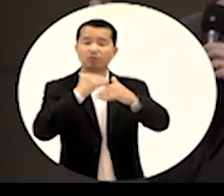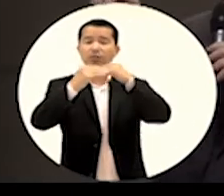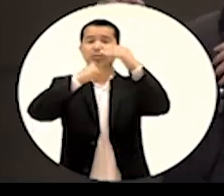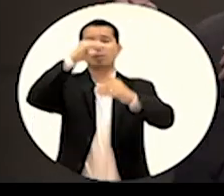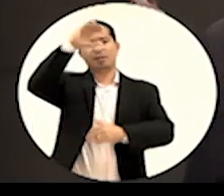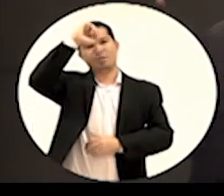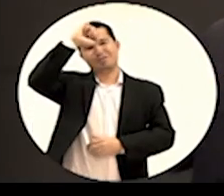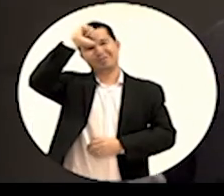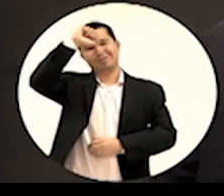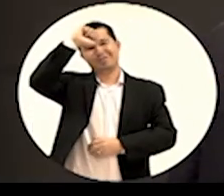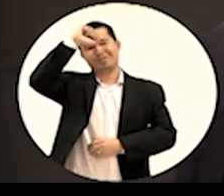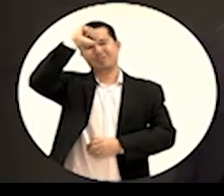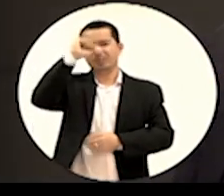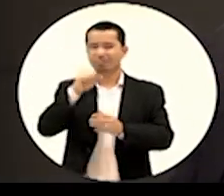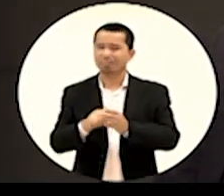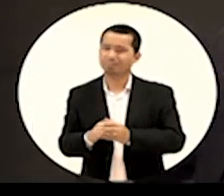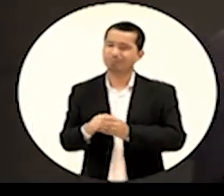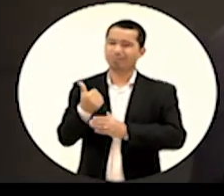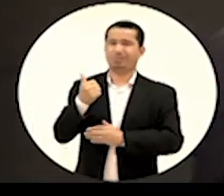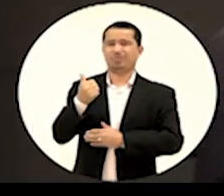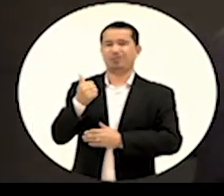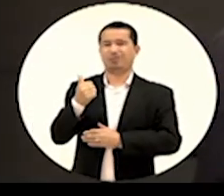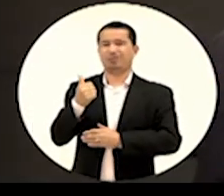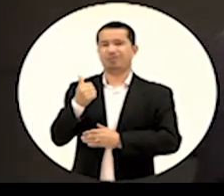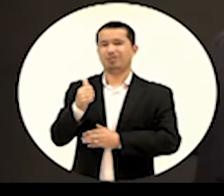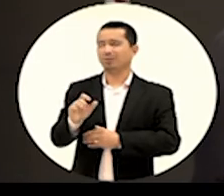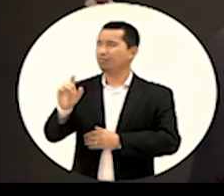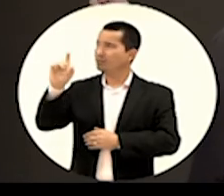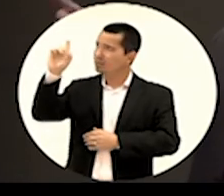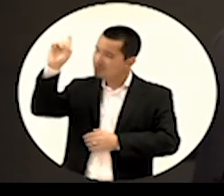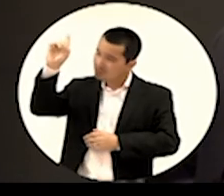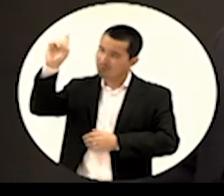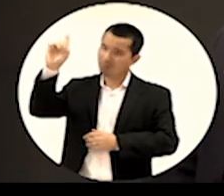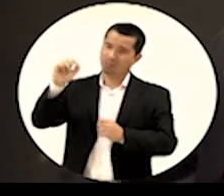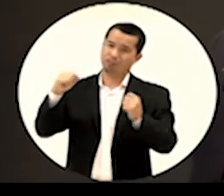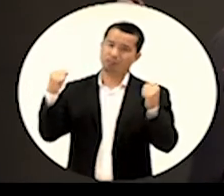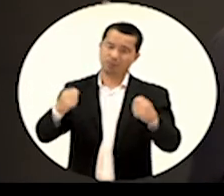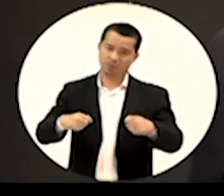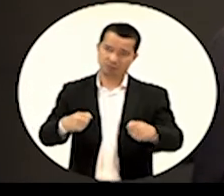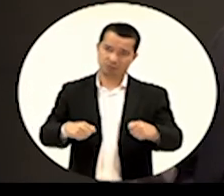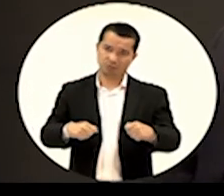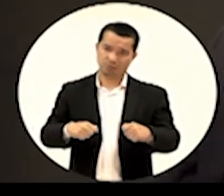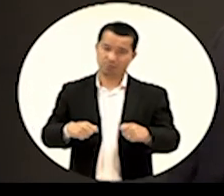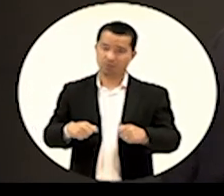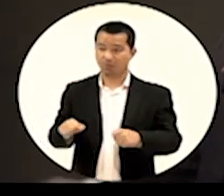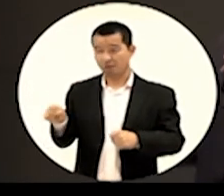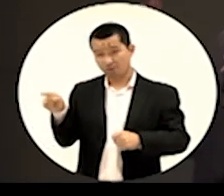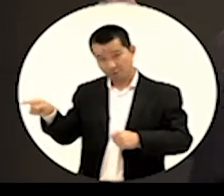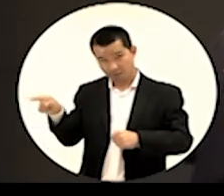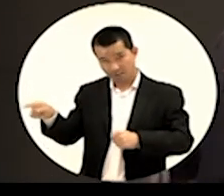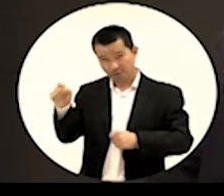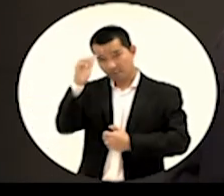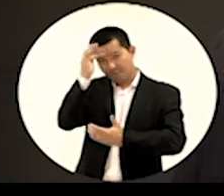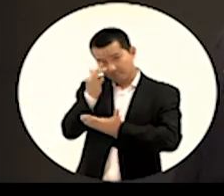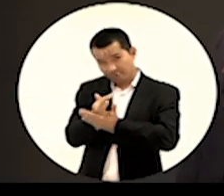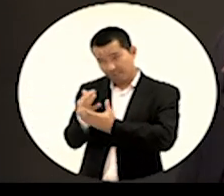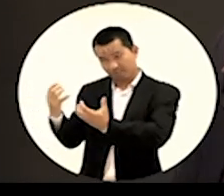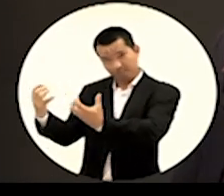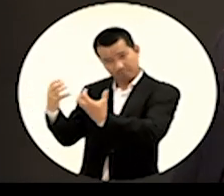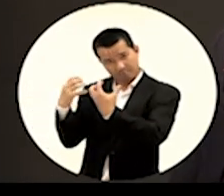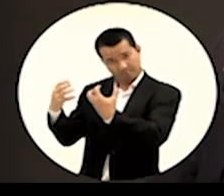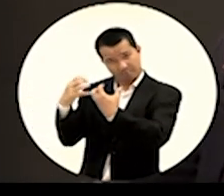mas eu aprendi que vale a pena a gente colocar Deus em primeiro lugar com a minha mãe, não foi com outra